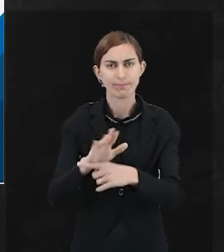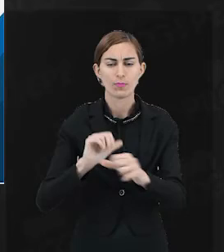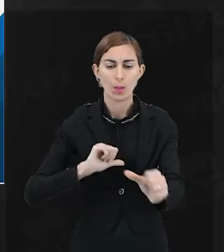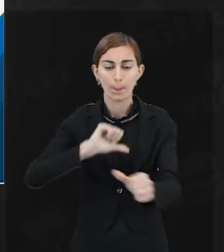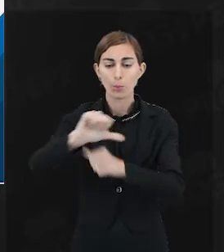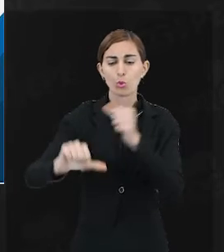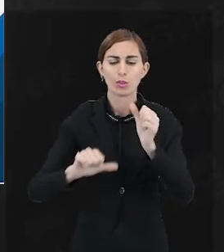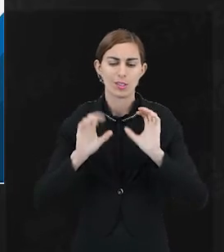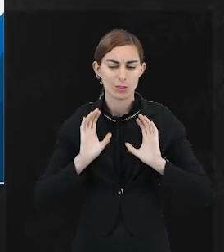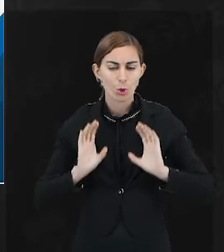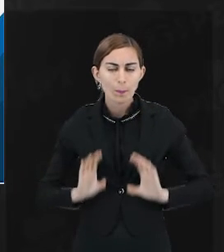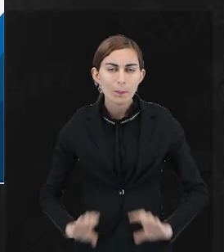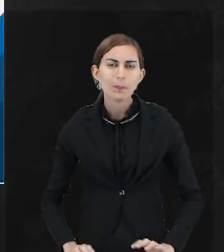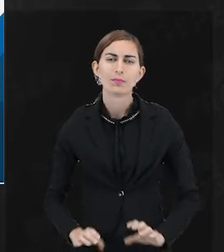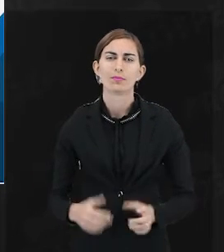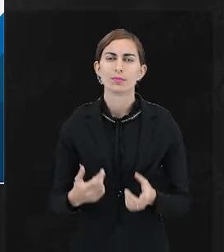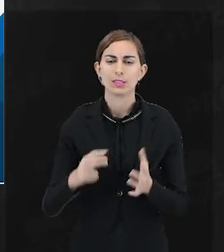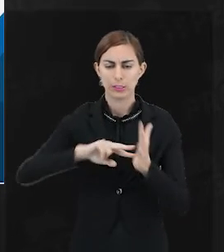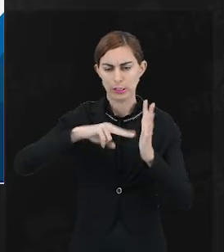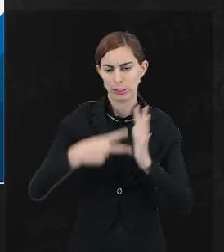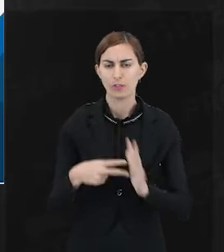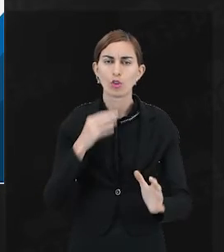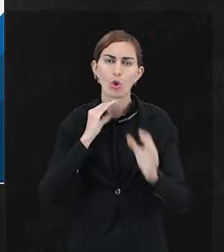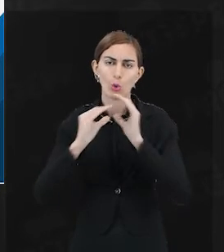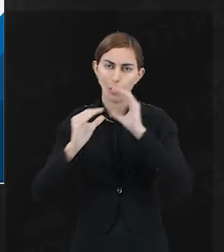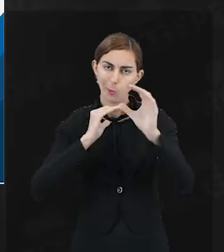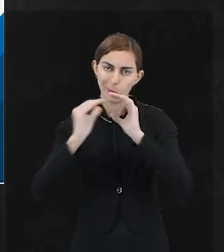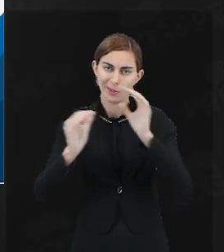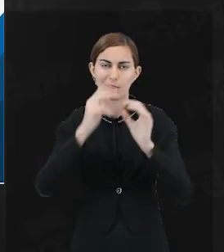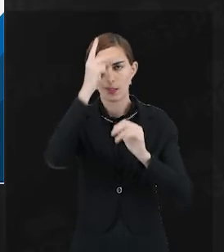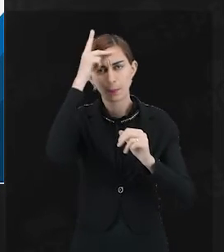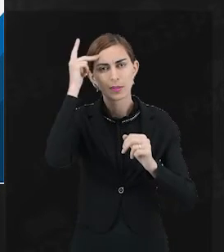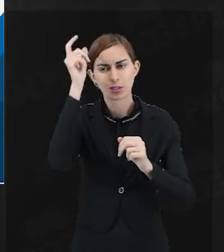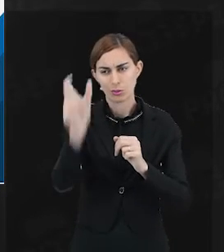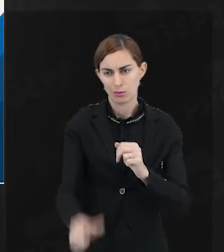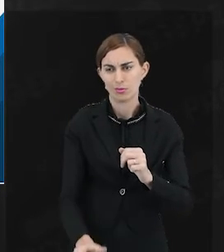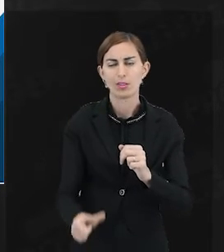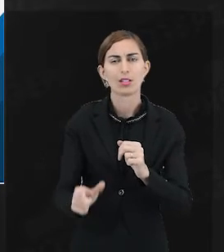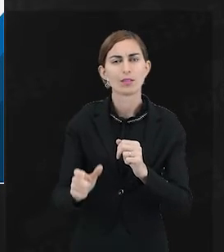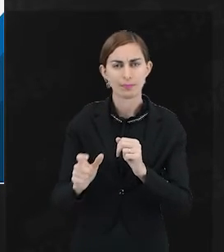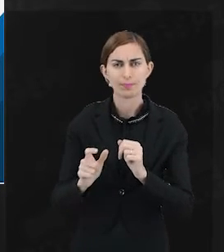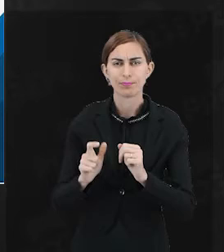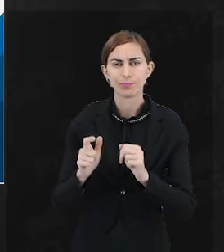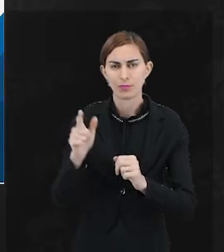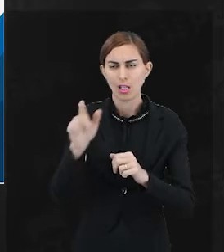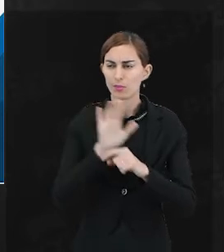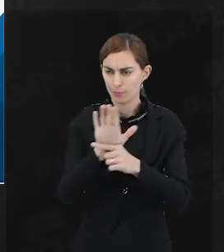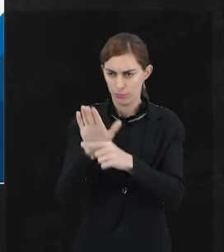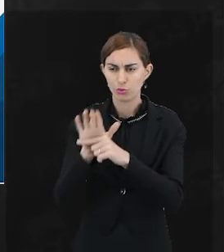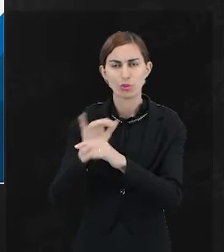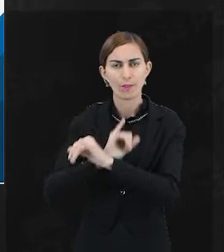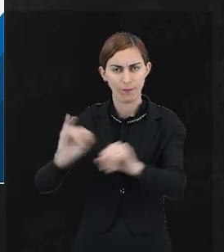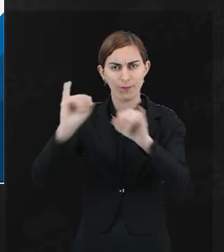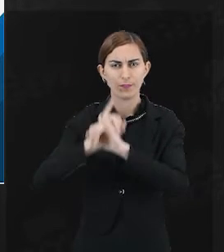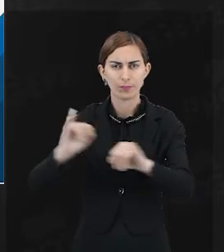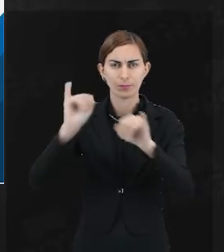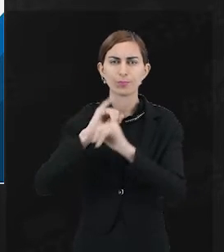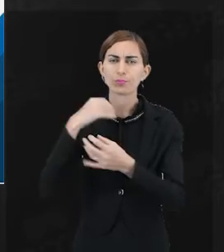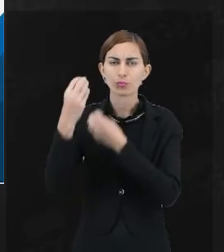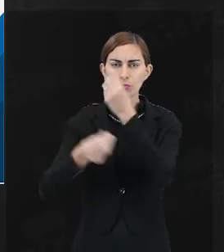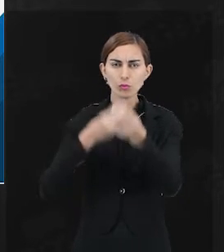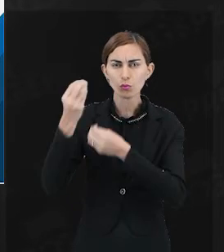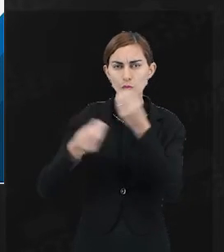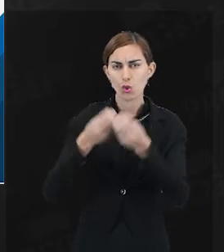de comportamento. Significa comunicar a uma pessoa ou a um grupo no sentido de lhe fornecer informações sobre como a